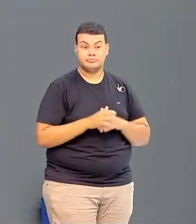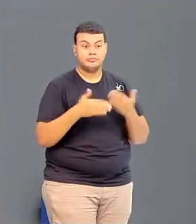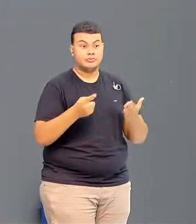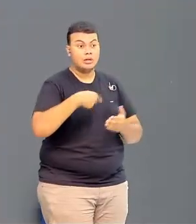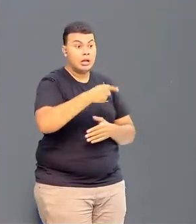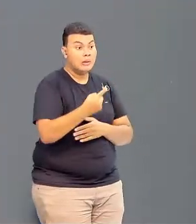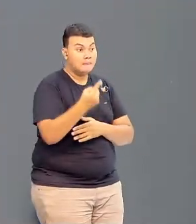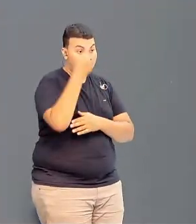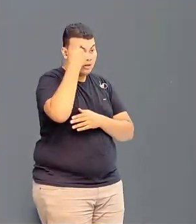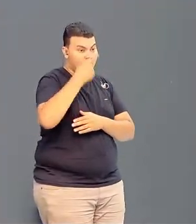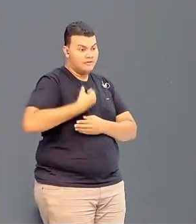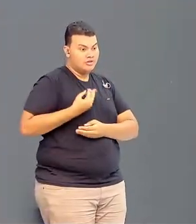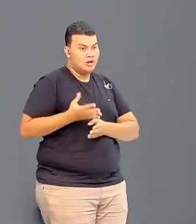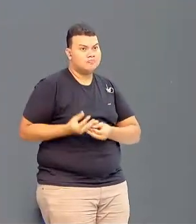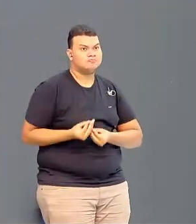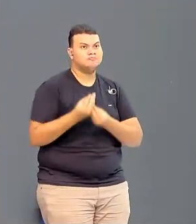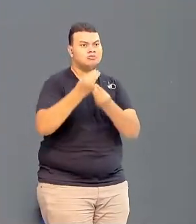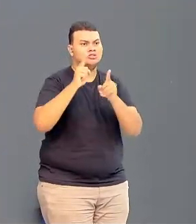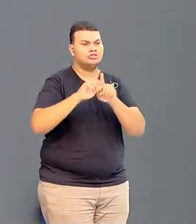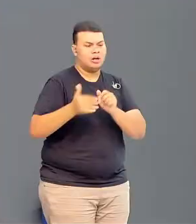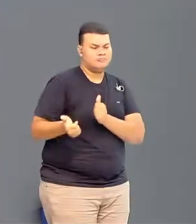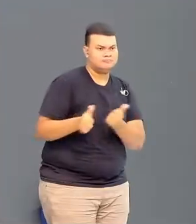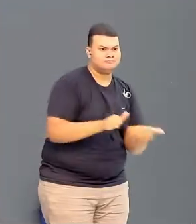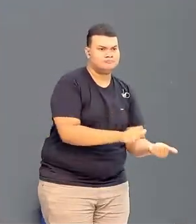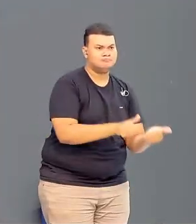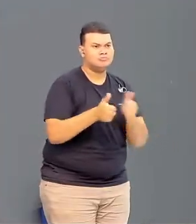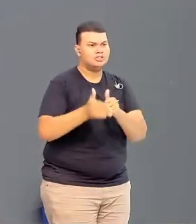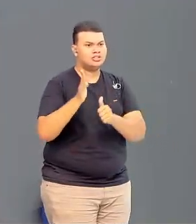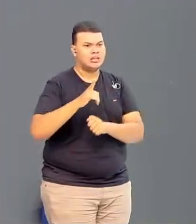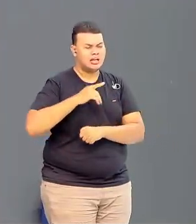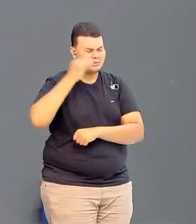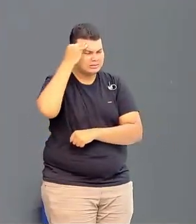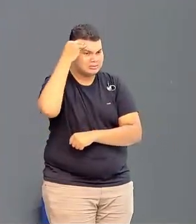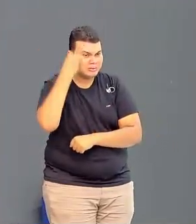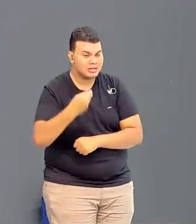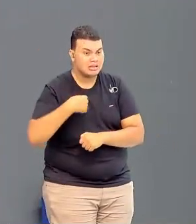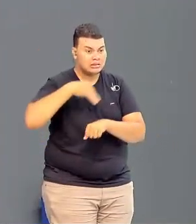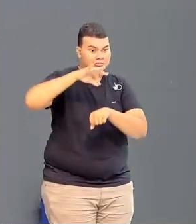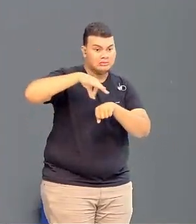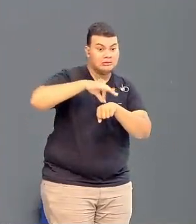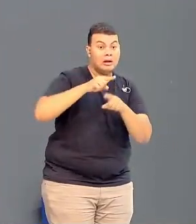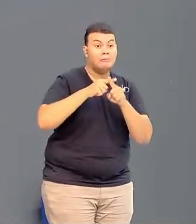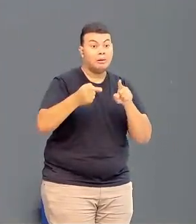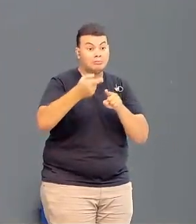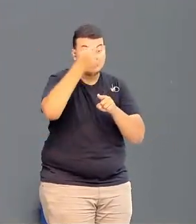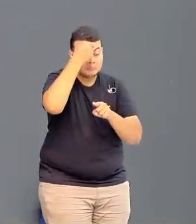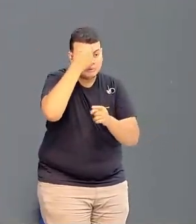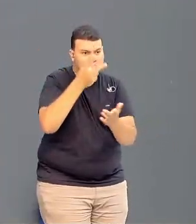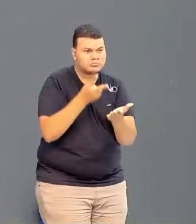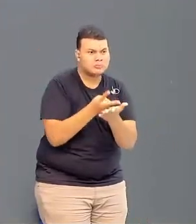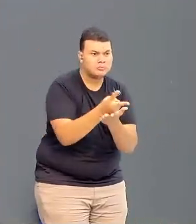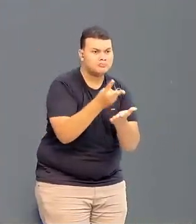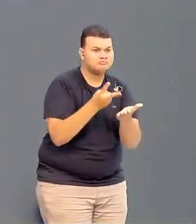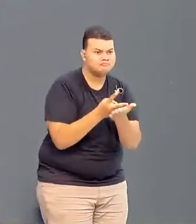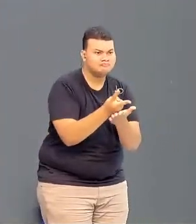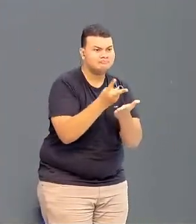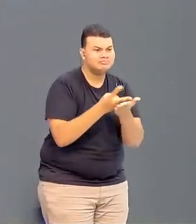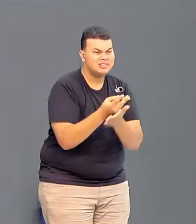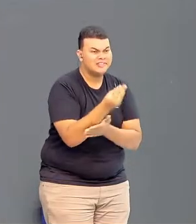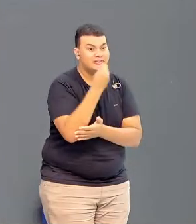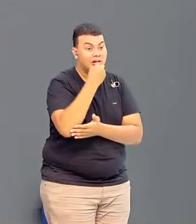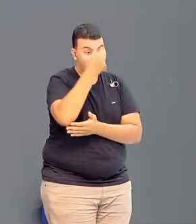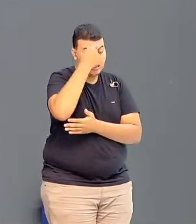Gente que já entregou a vida para Jesus, já se batizou, já teve experiência com o Espírito Santo, e a mente continua dominada. A mente é